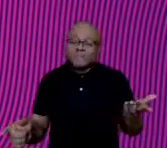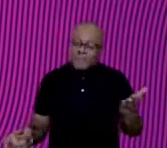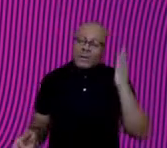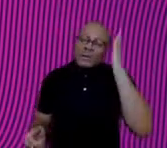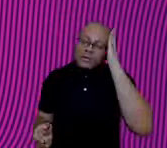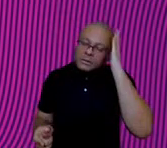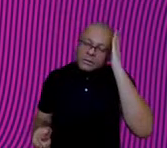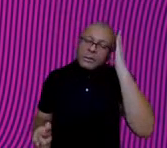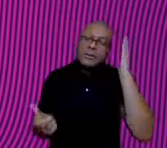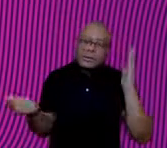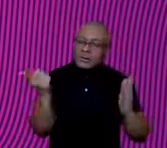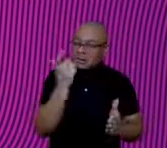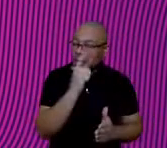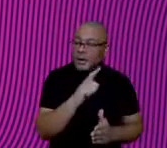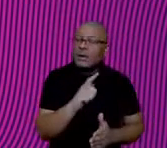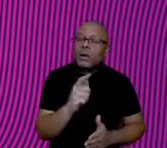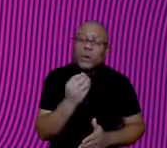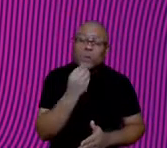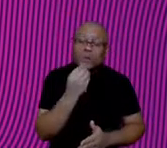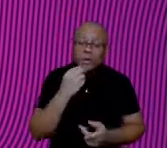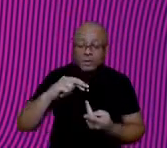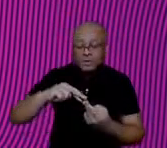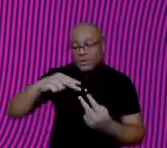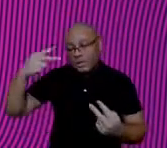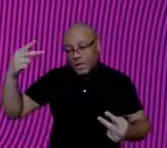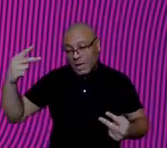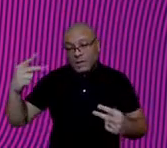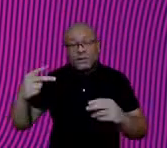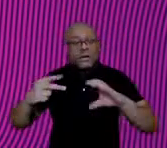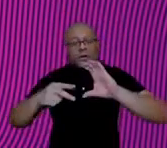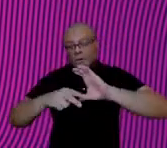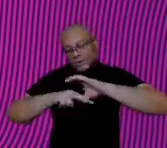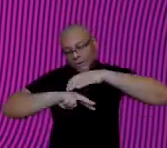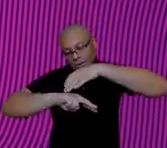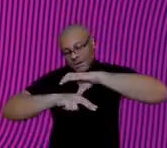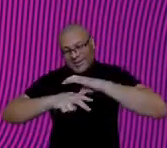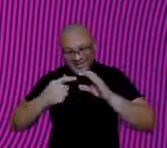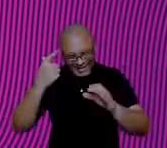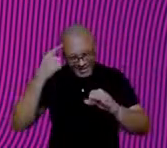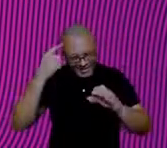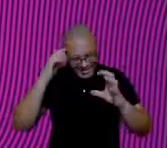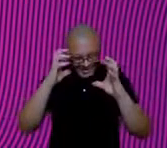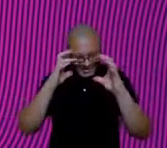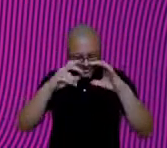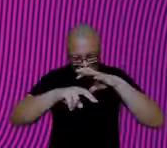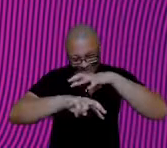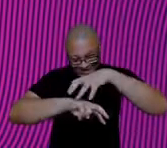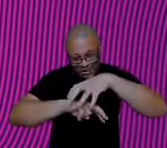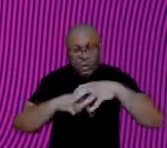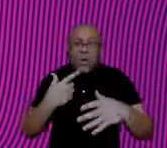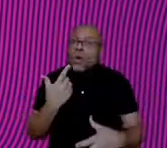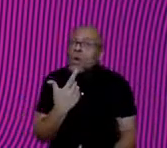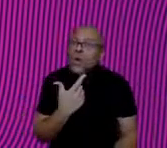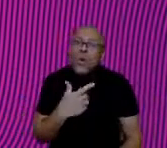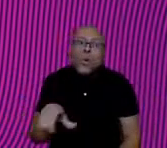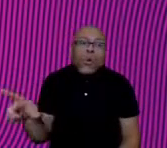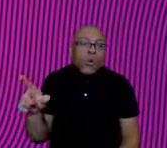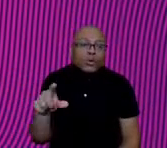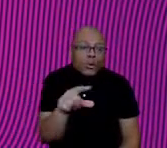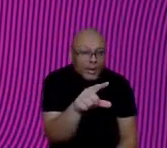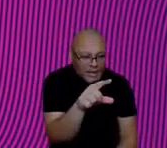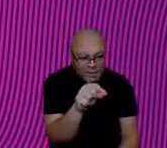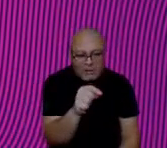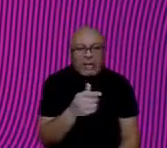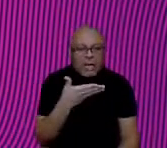recursos, seja genética, seja neuroimagem, ou o que mais que você usar de biomarcador para poder selecionar quem é o seu